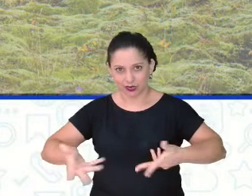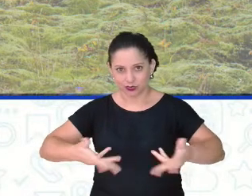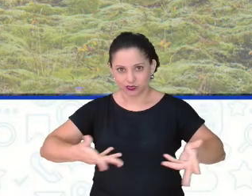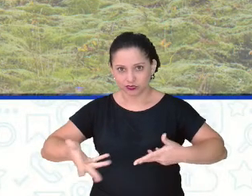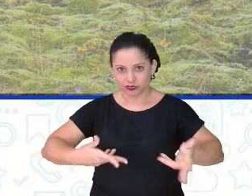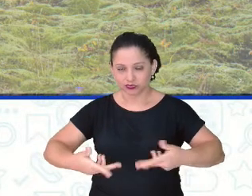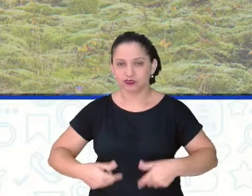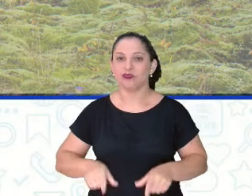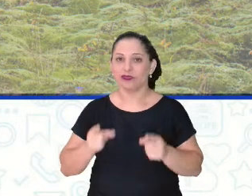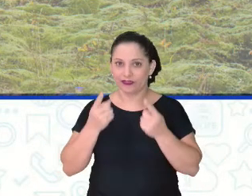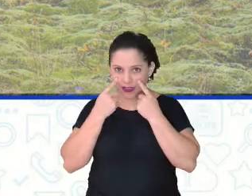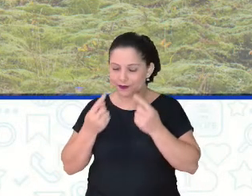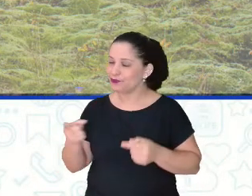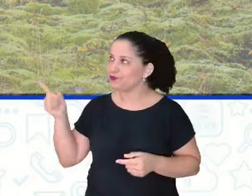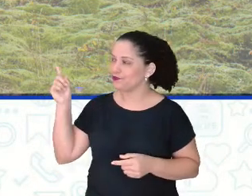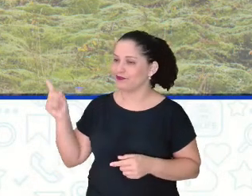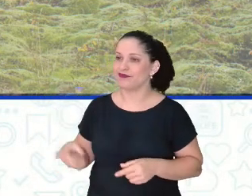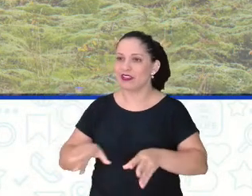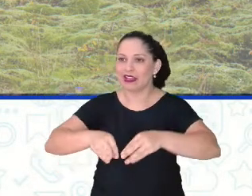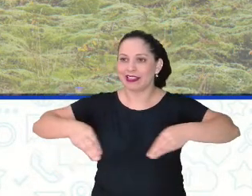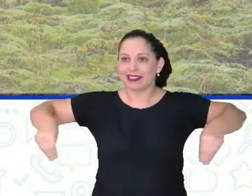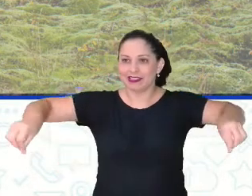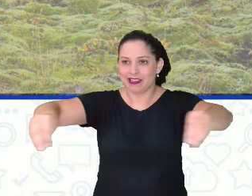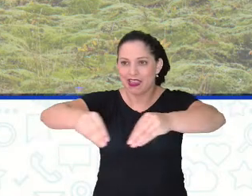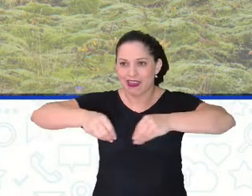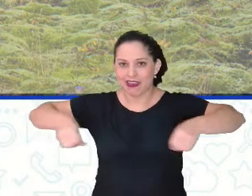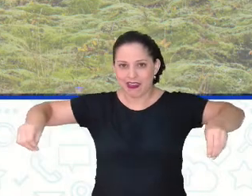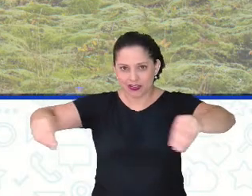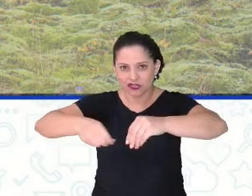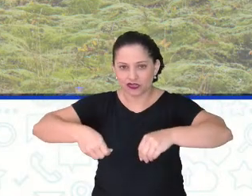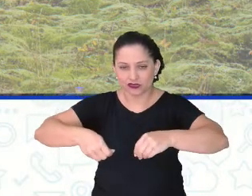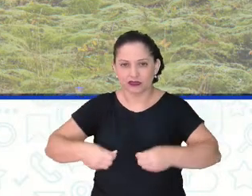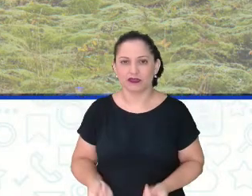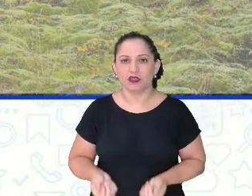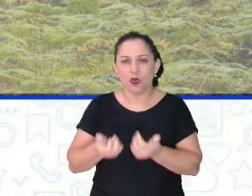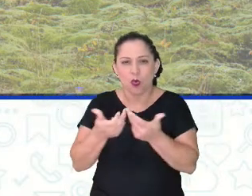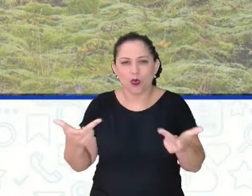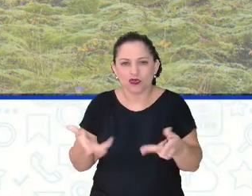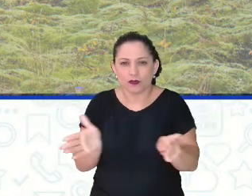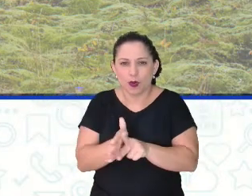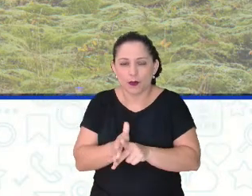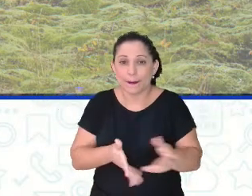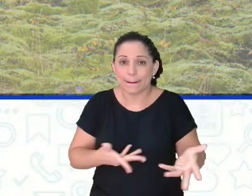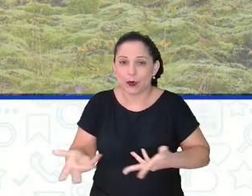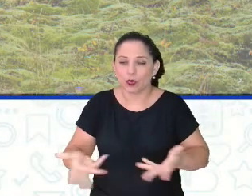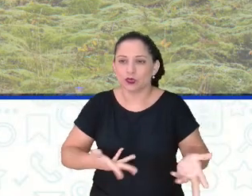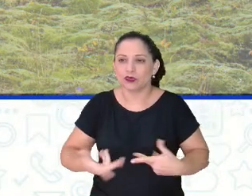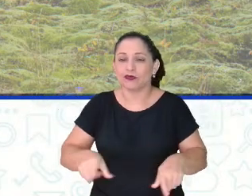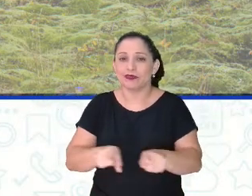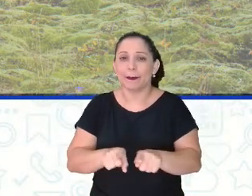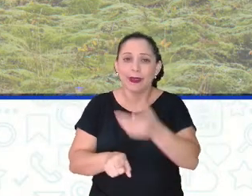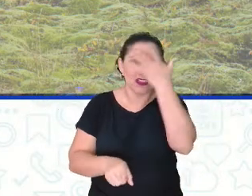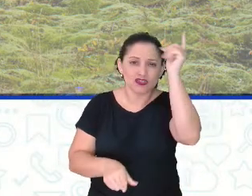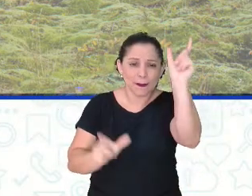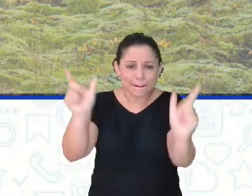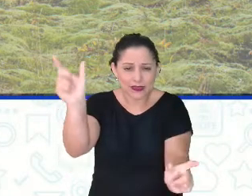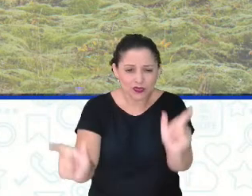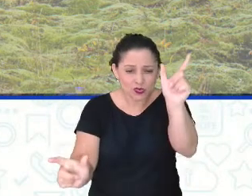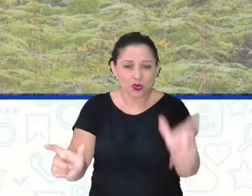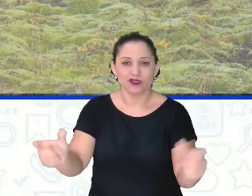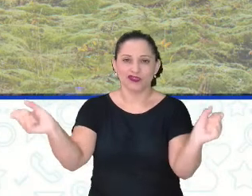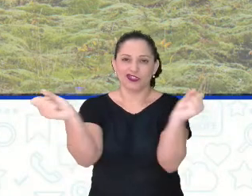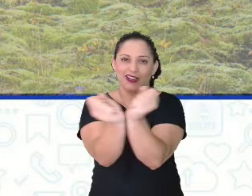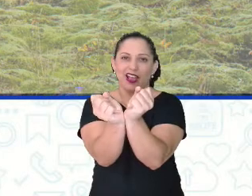ó, sem distinção, terras, instrumentos de produção, e os escravos